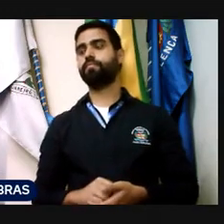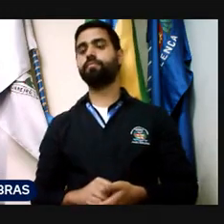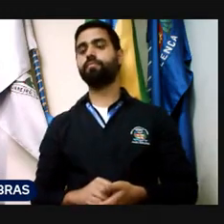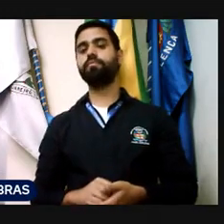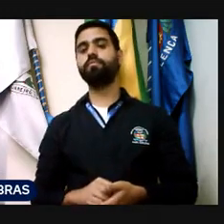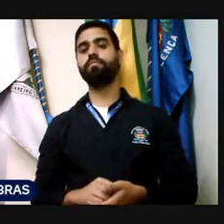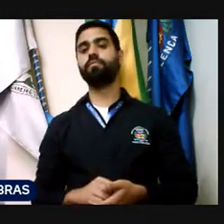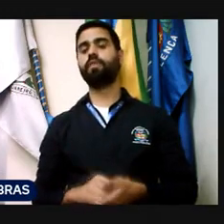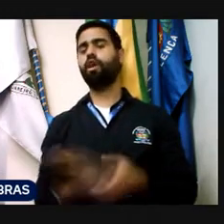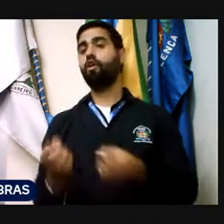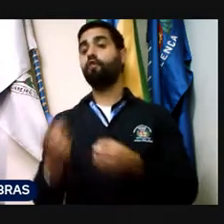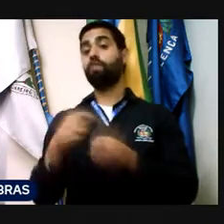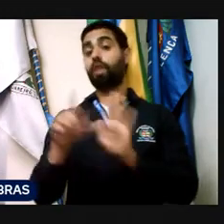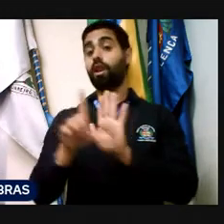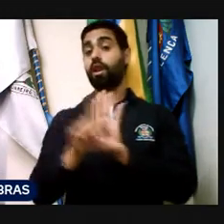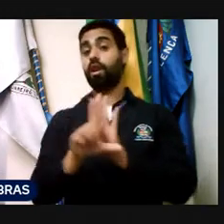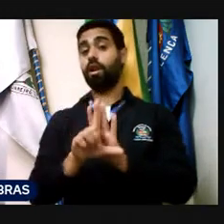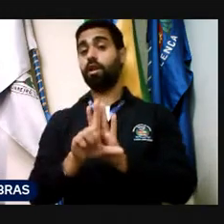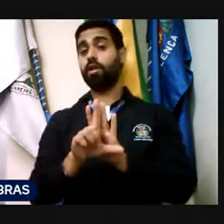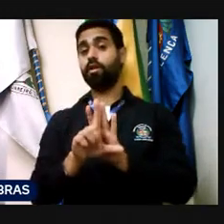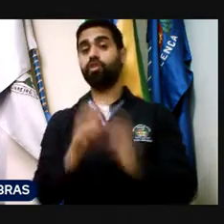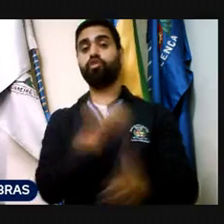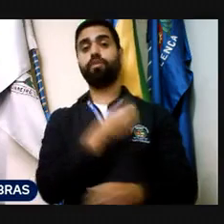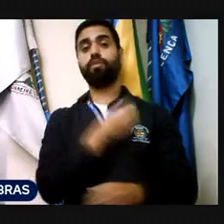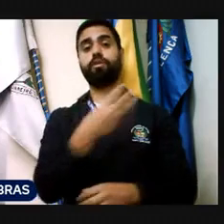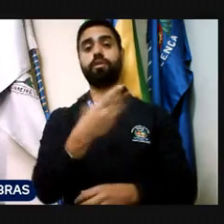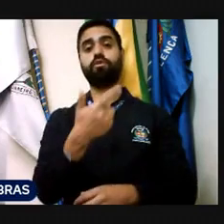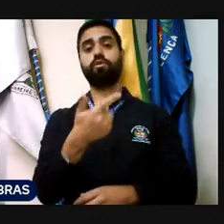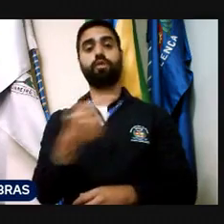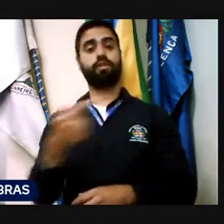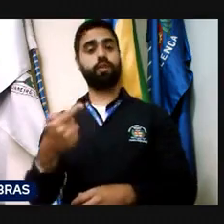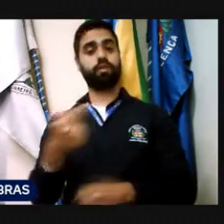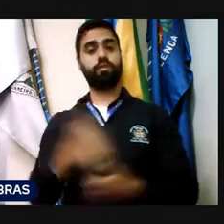Foram devolvidas as seguintes leis. Lei Ordinária 3277